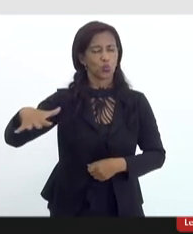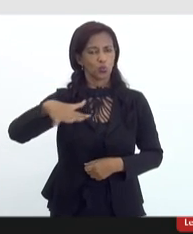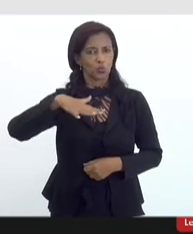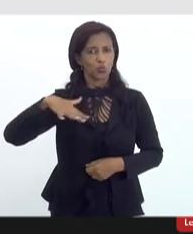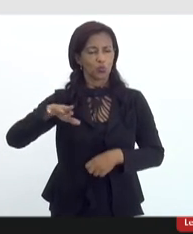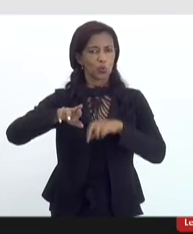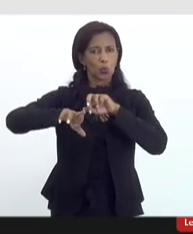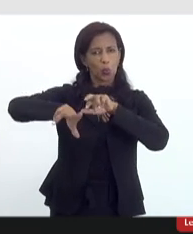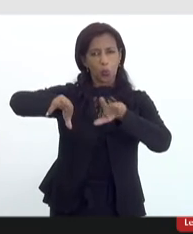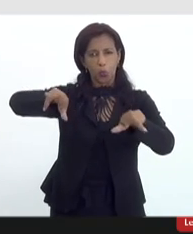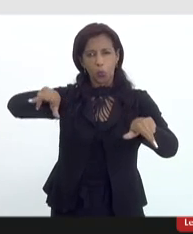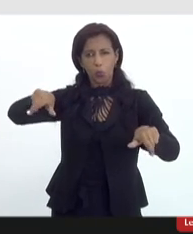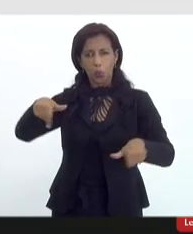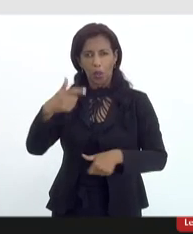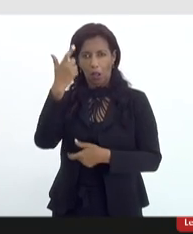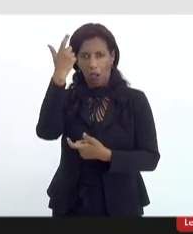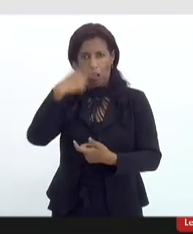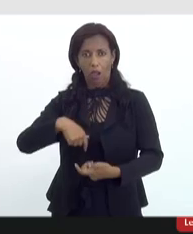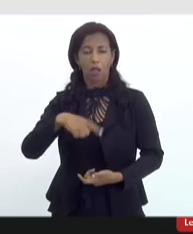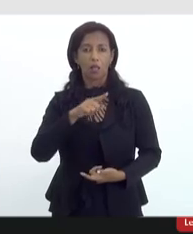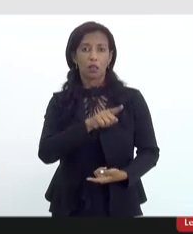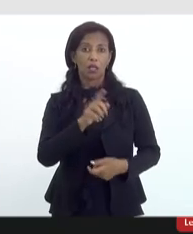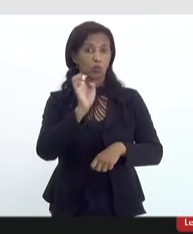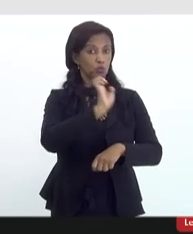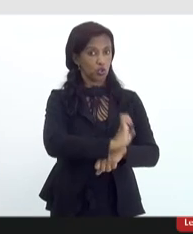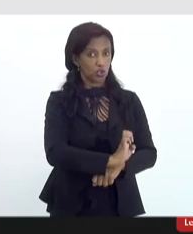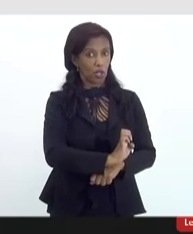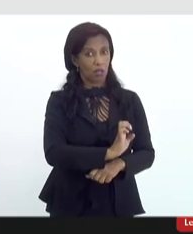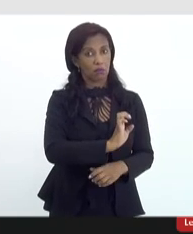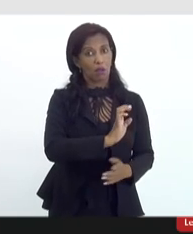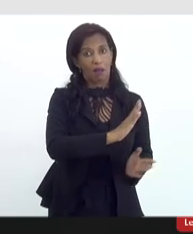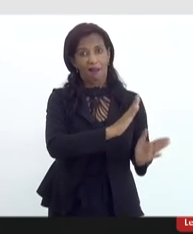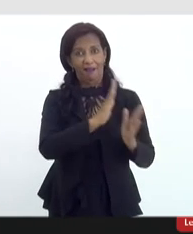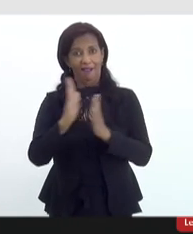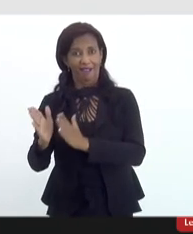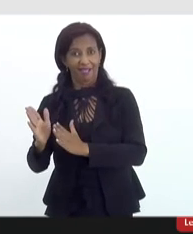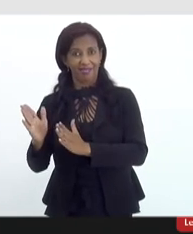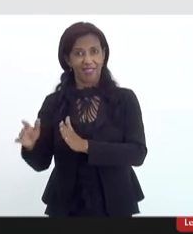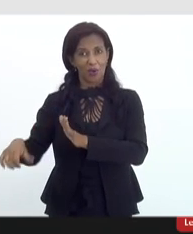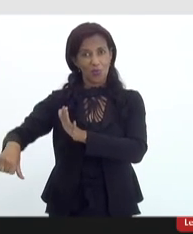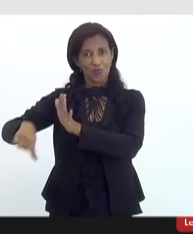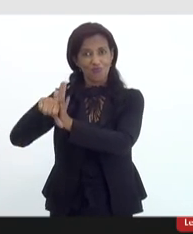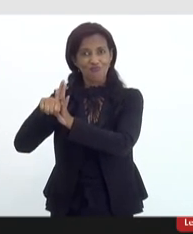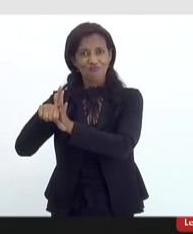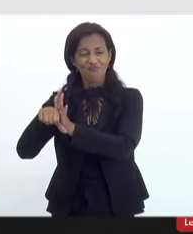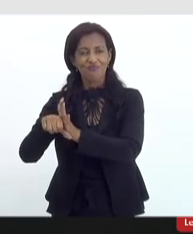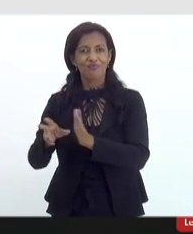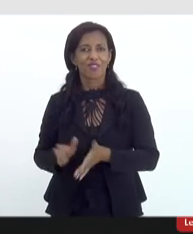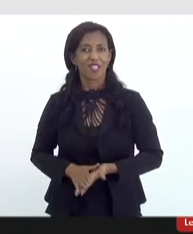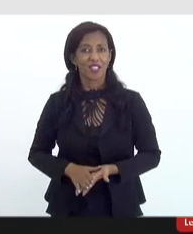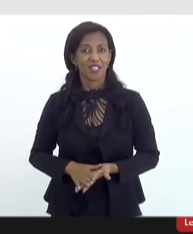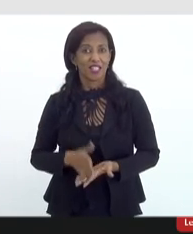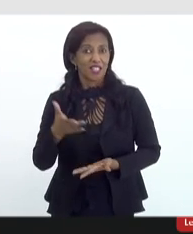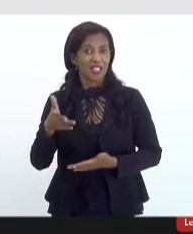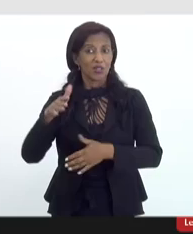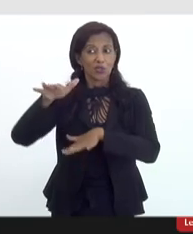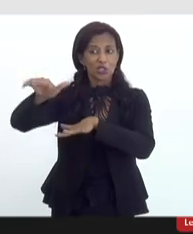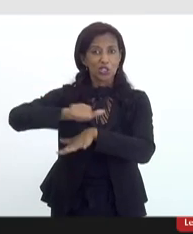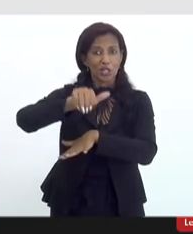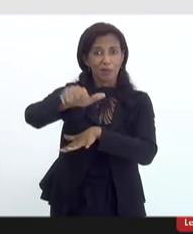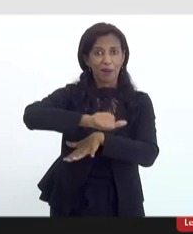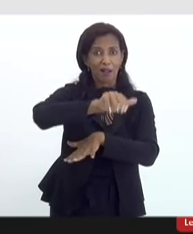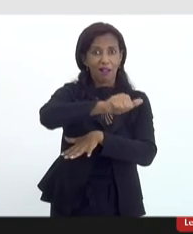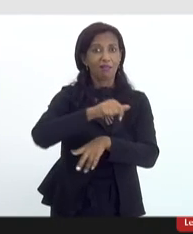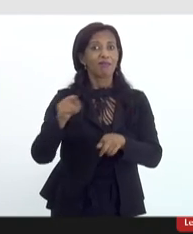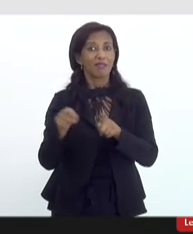Com diferentes atores que são aí desde o Estado até o crime, tá? E o chamado mora-mora, pessoa da favela também